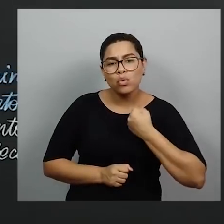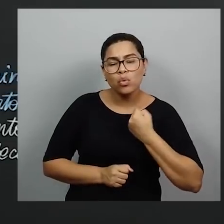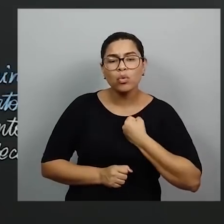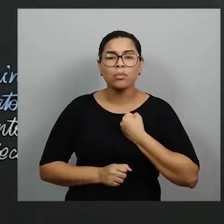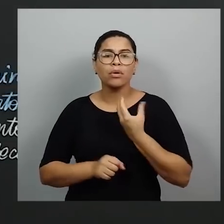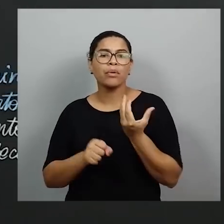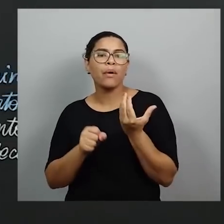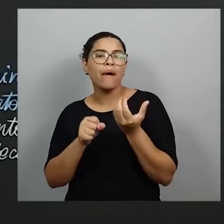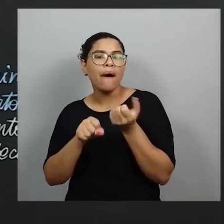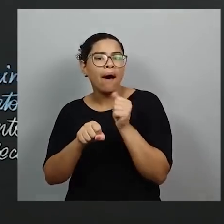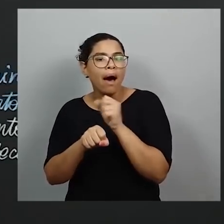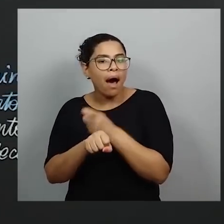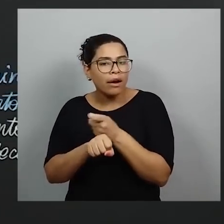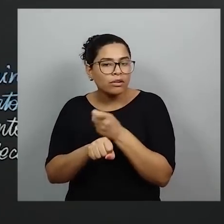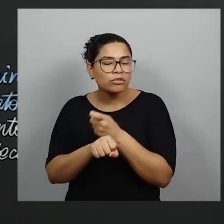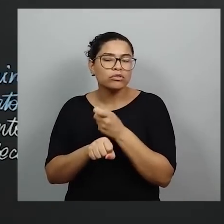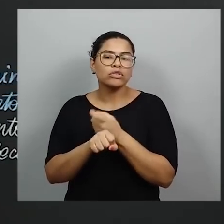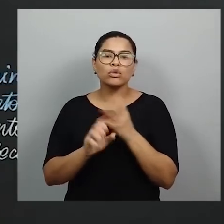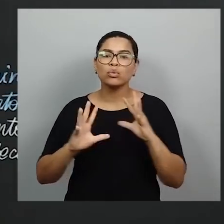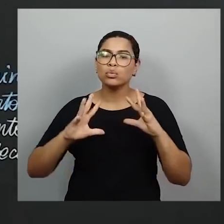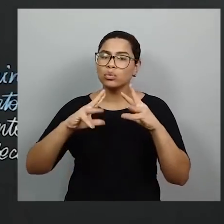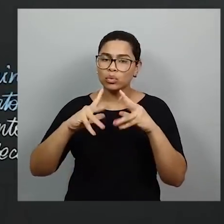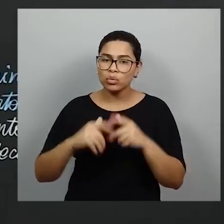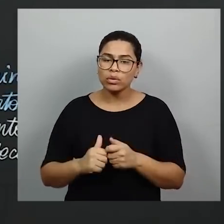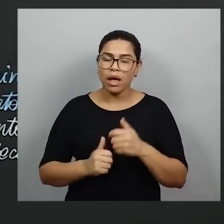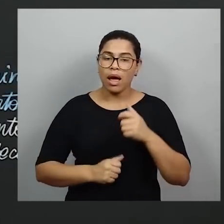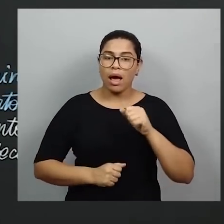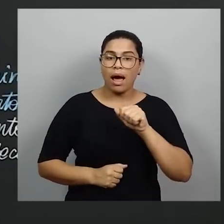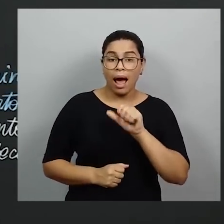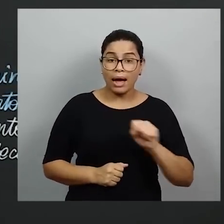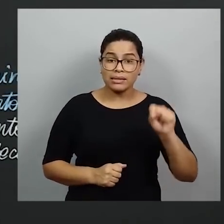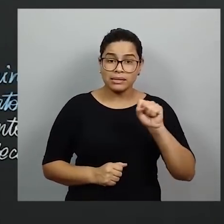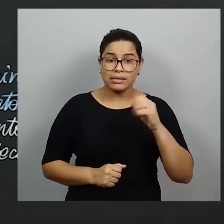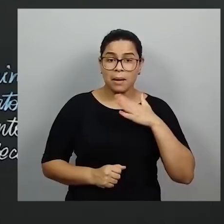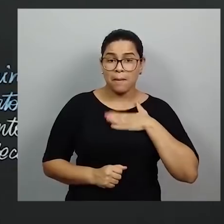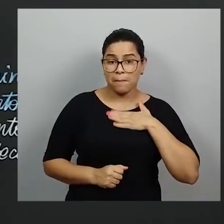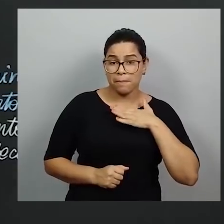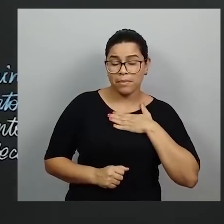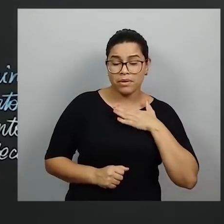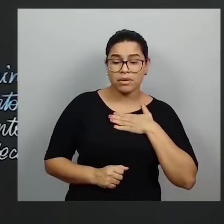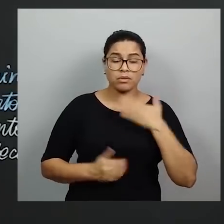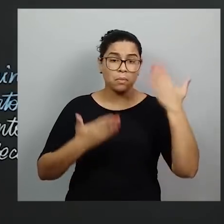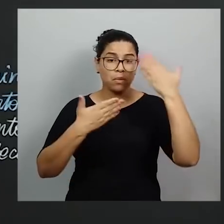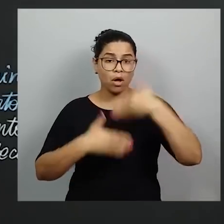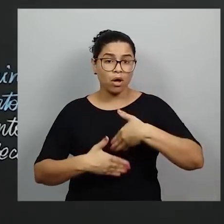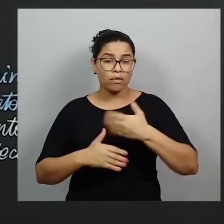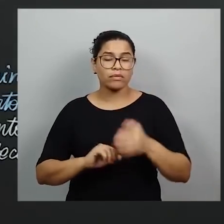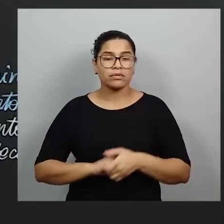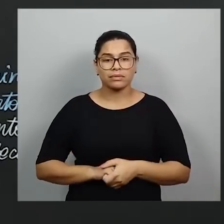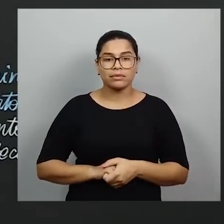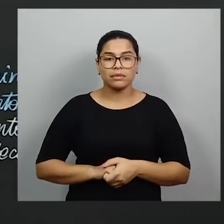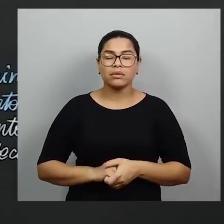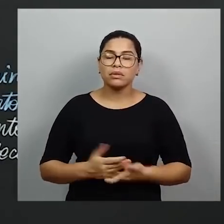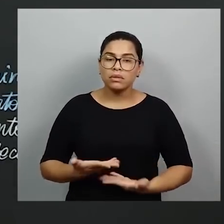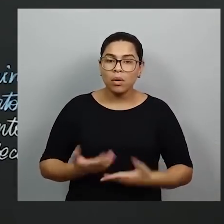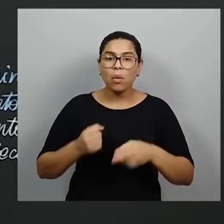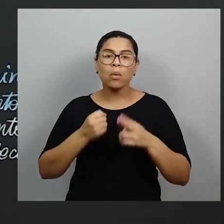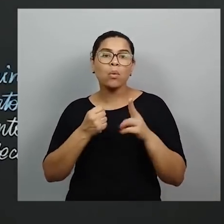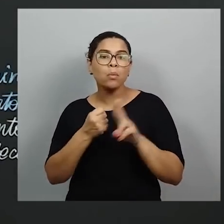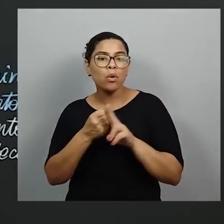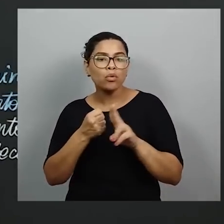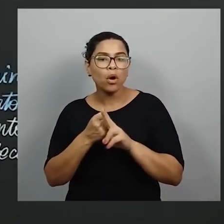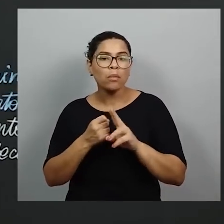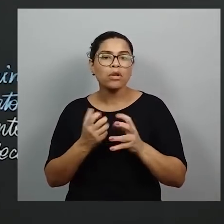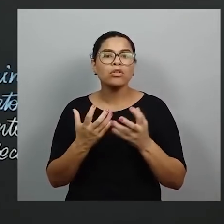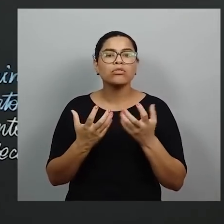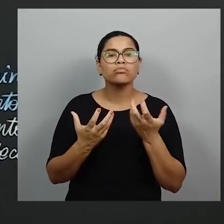numerais e os pronomes. Eu poderia dizer também aqui as minhas provas de amor, ou seja, usaria um pronome possessivo, seriam adjuntos também,